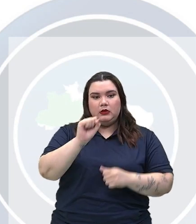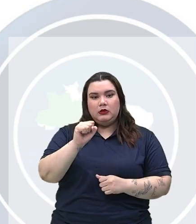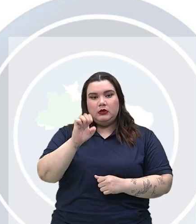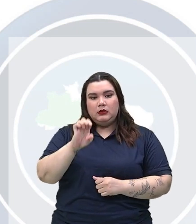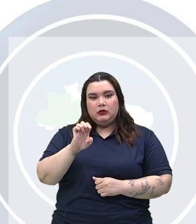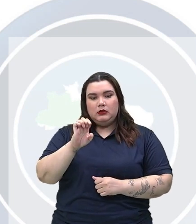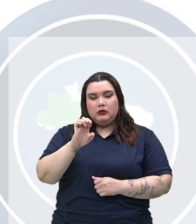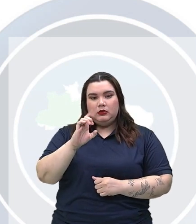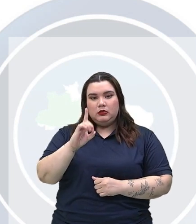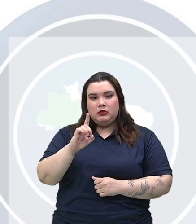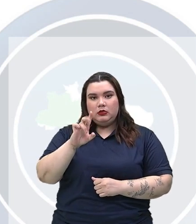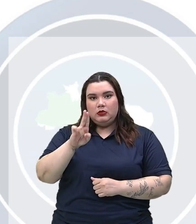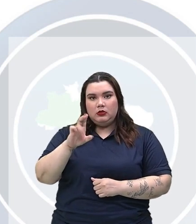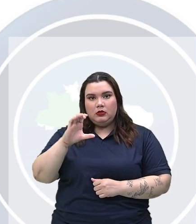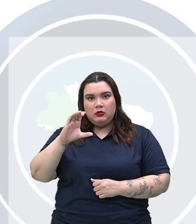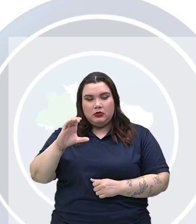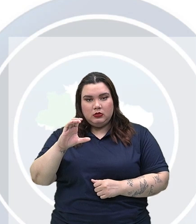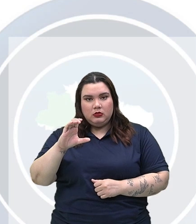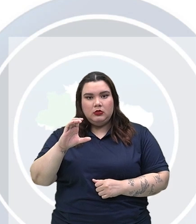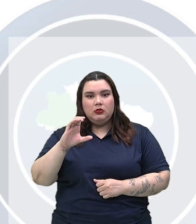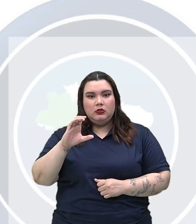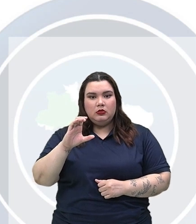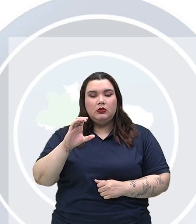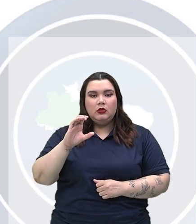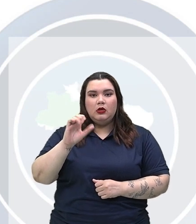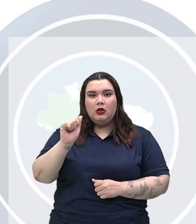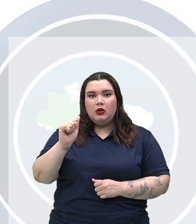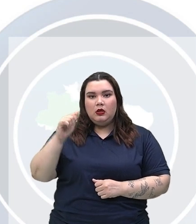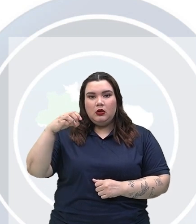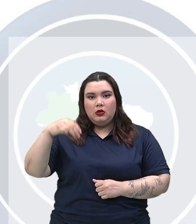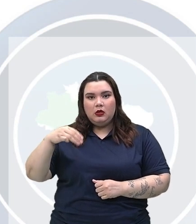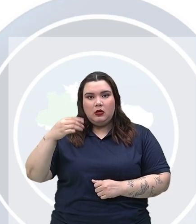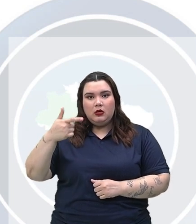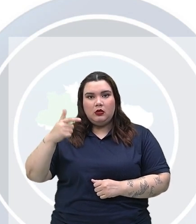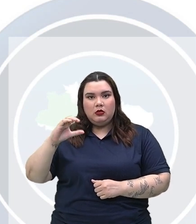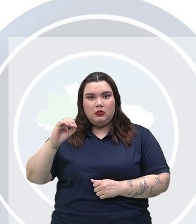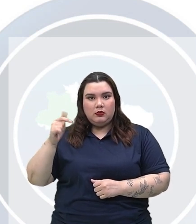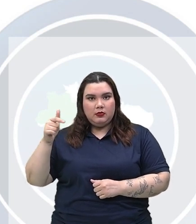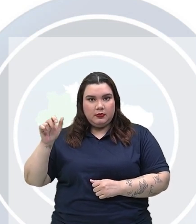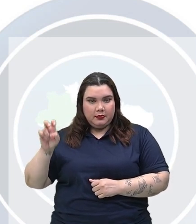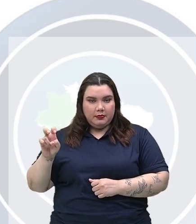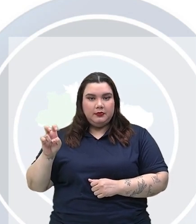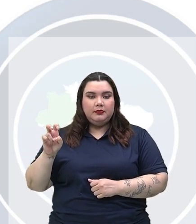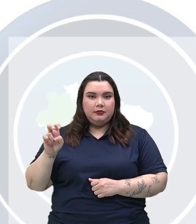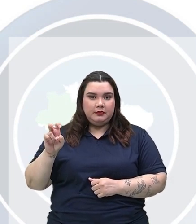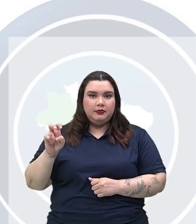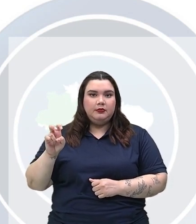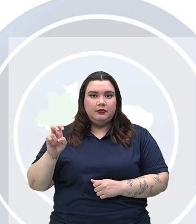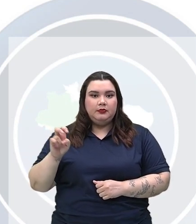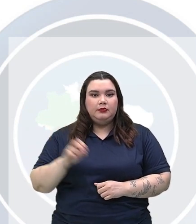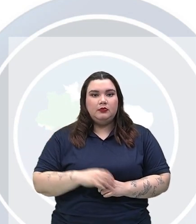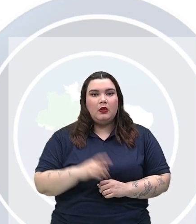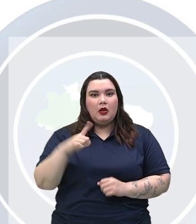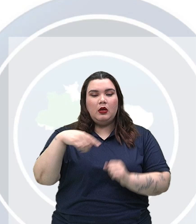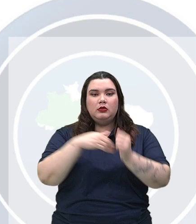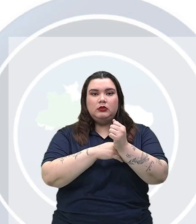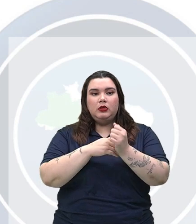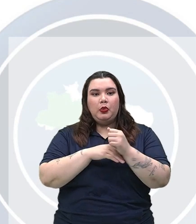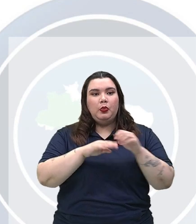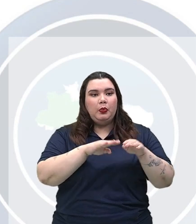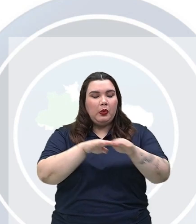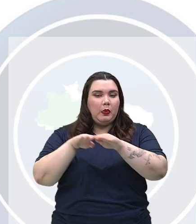né? Sedu, que a senhora lembra, professora? Seducan 2025. 2025, isso mesmo. Seducan 2025 é uma senha